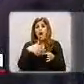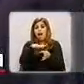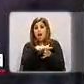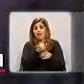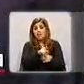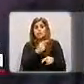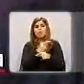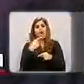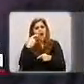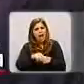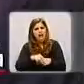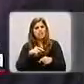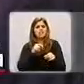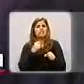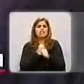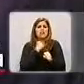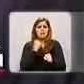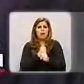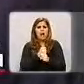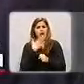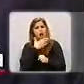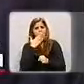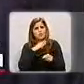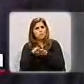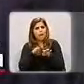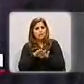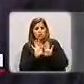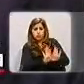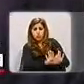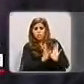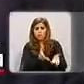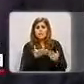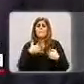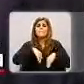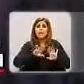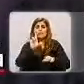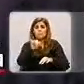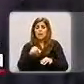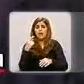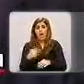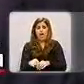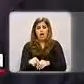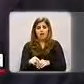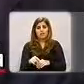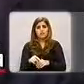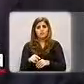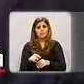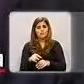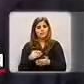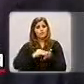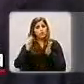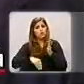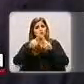trabalho letivo de aulas práticas que podem ter que ser suspensos, mas há, mais do que isso, os nossos